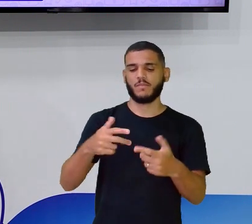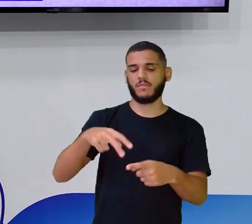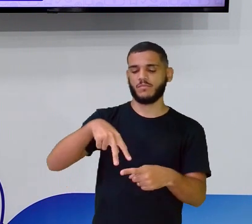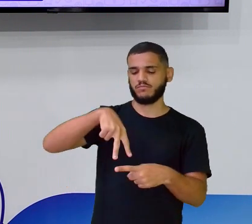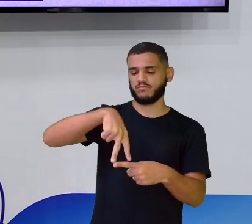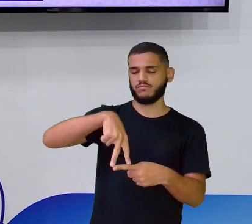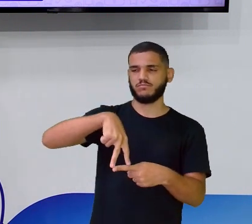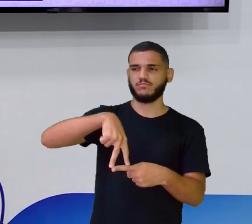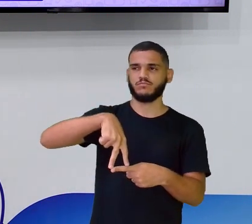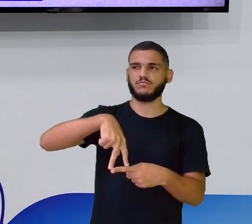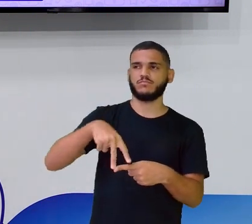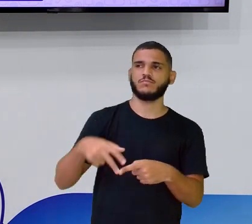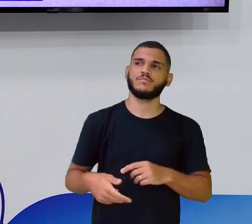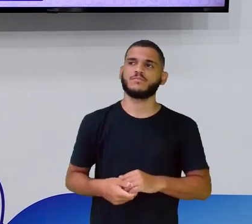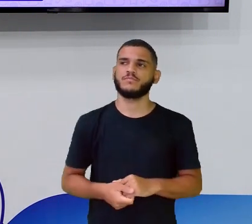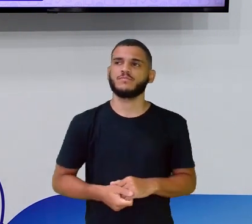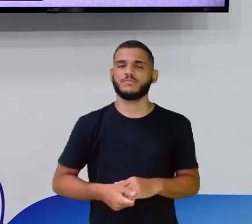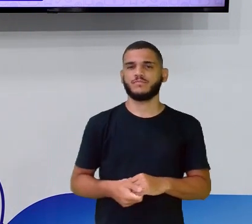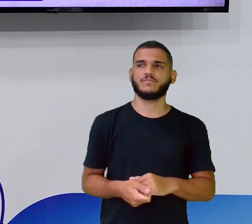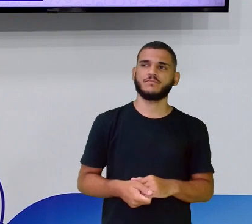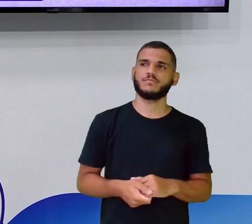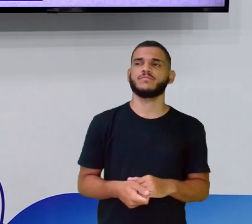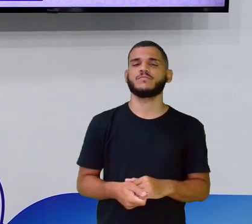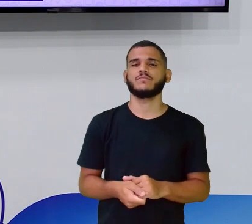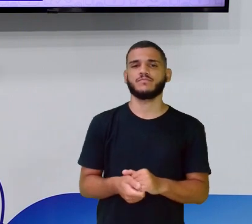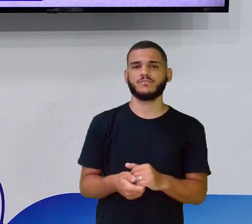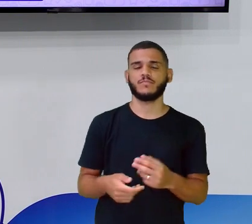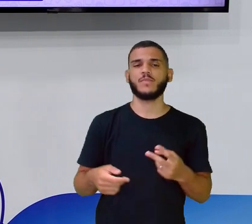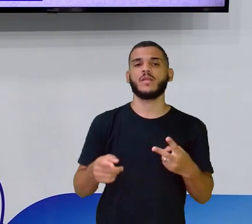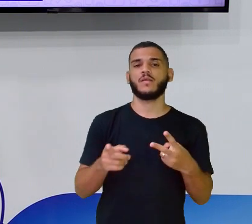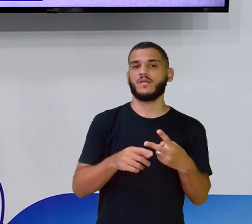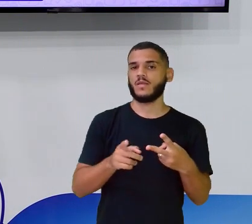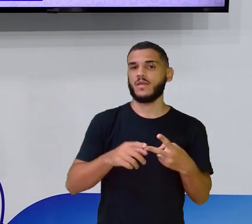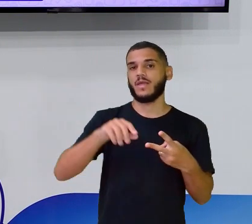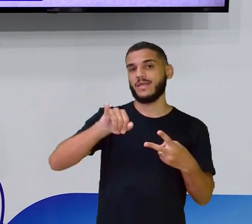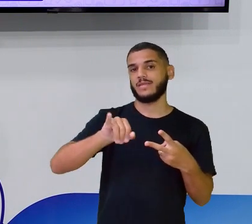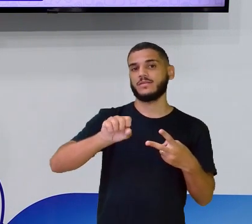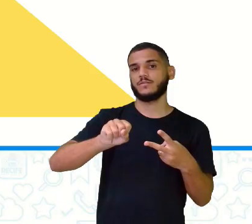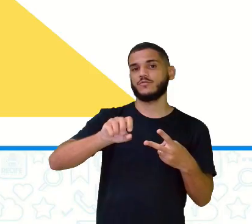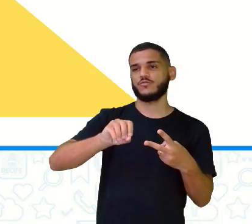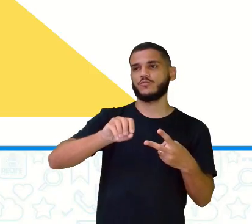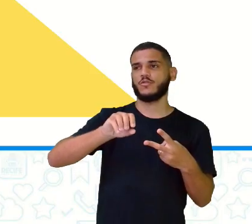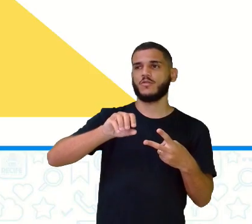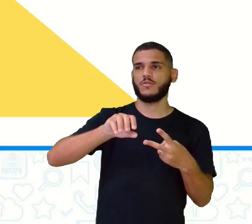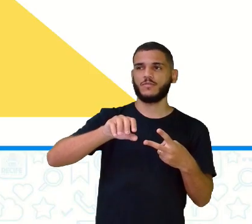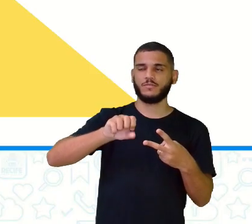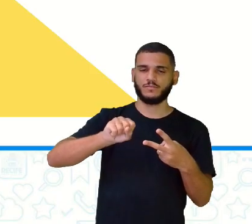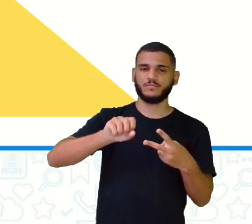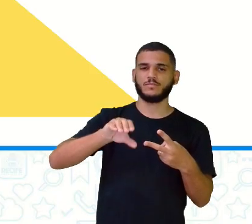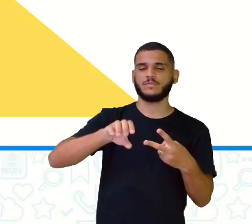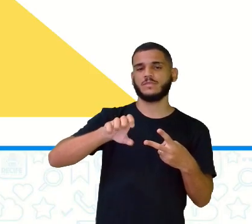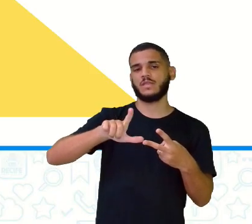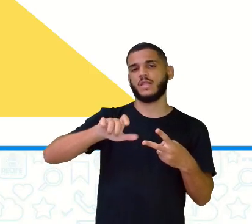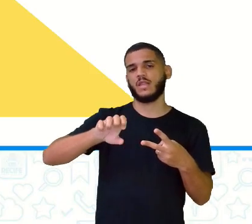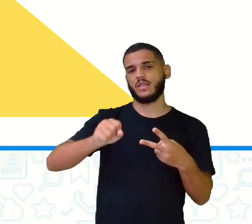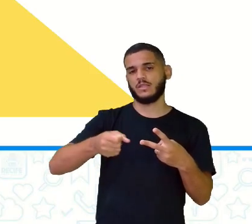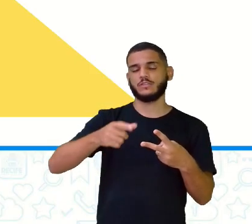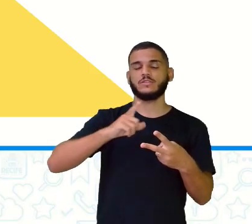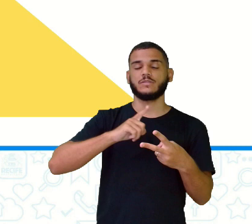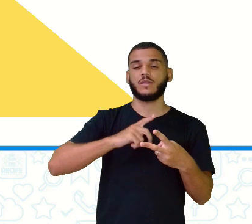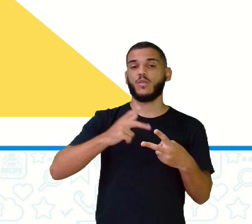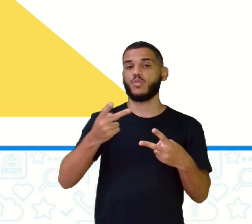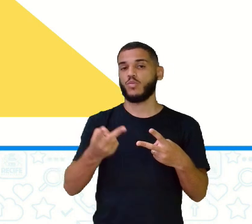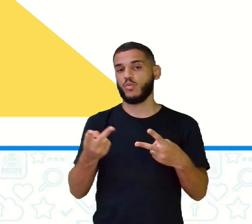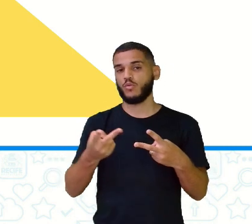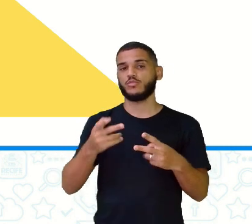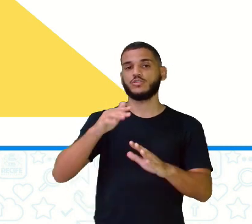esse triângulo, beleza? Eu tenho o triângulo isósceles, que possui 2 lados com medidas iguais. É como